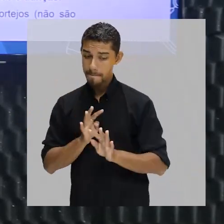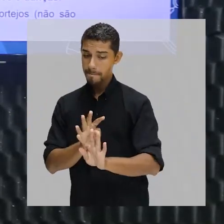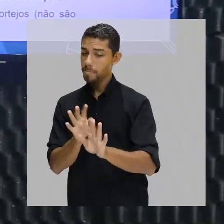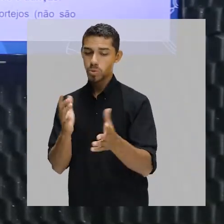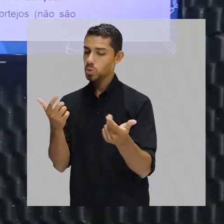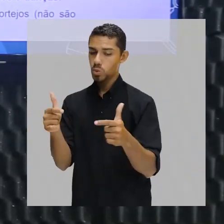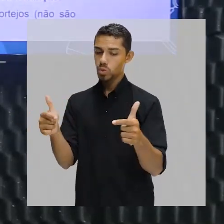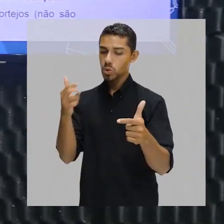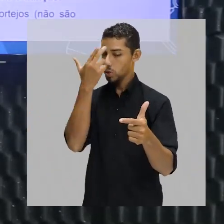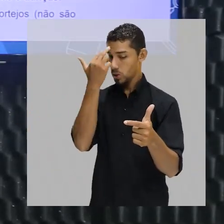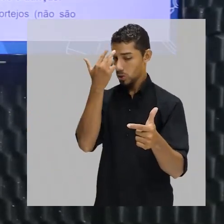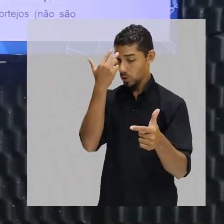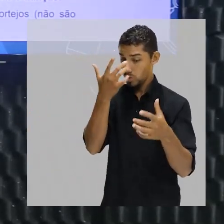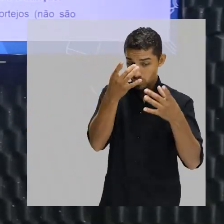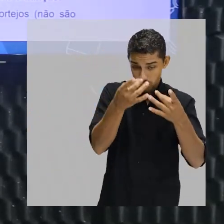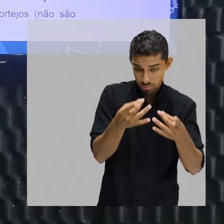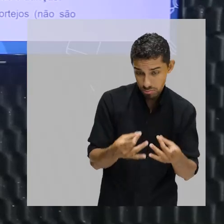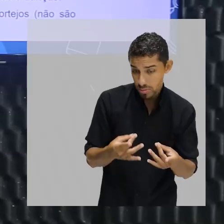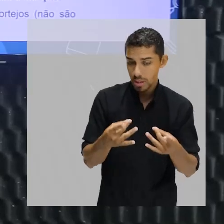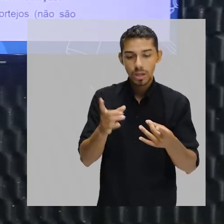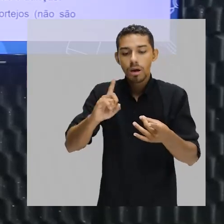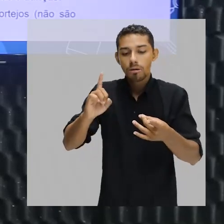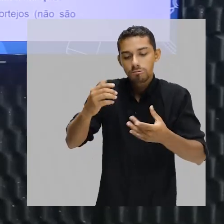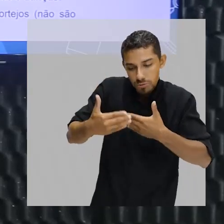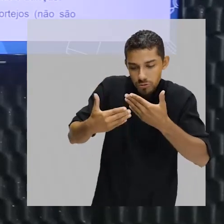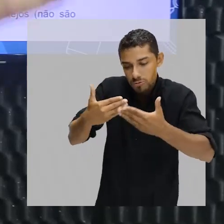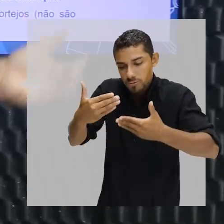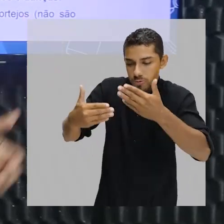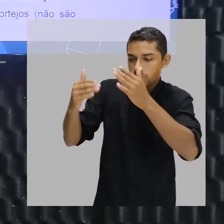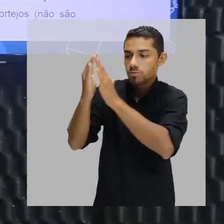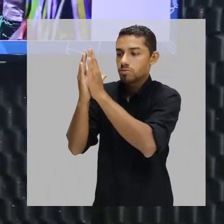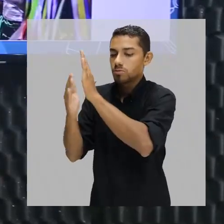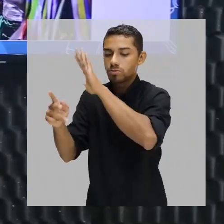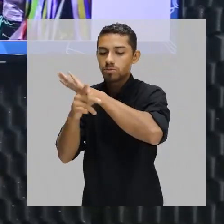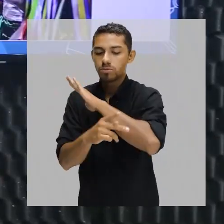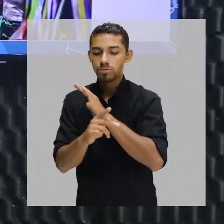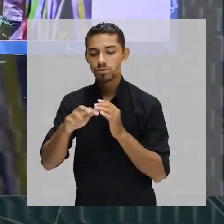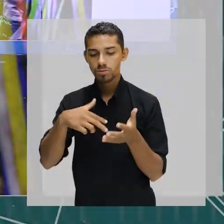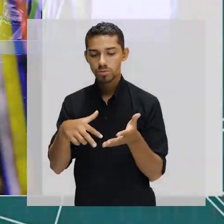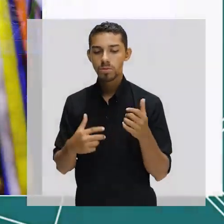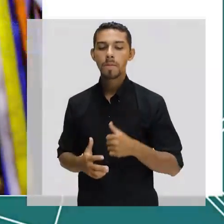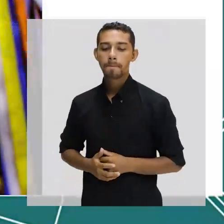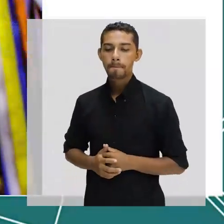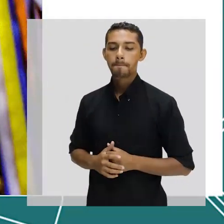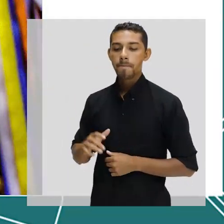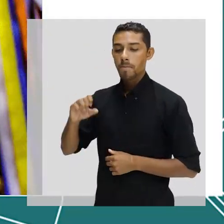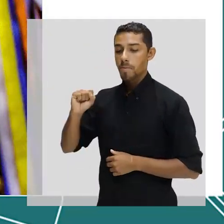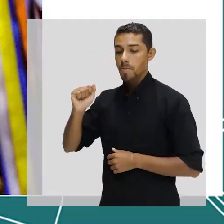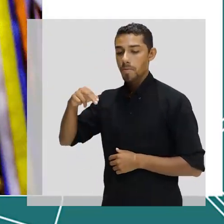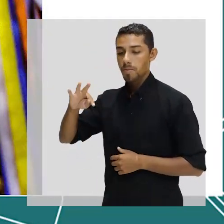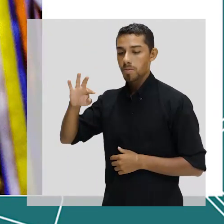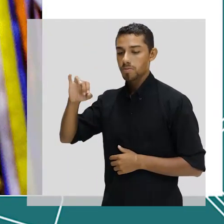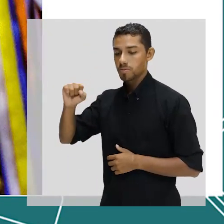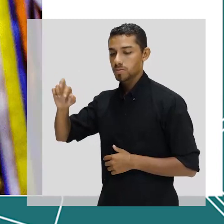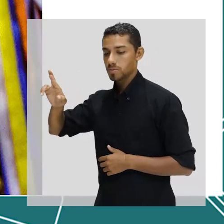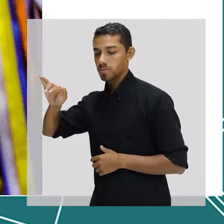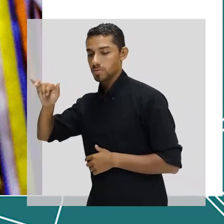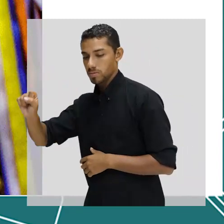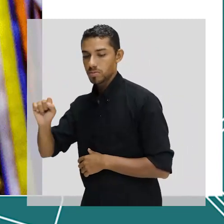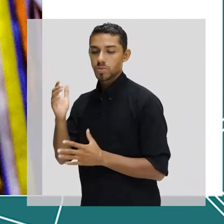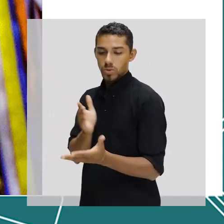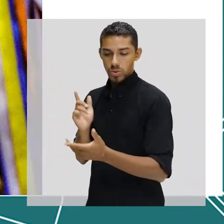história específica. Você vai contando a história do processo cultural da dança em si. Santos de Reis, os grupos de reisados de Santa Maria da